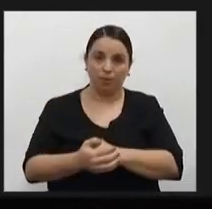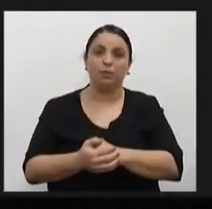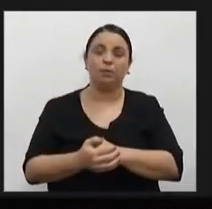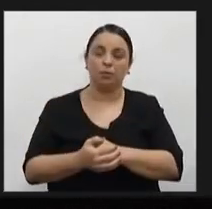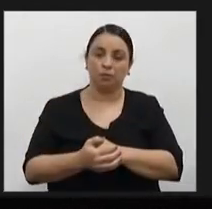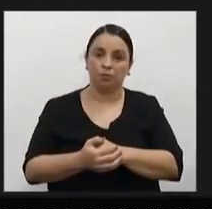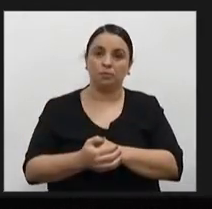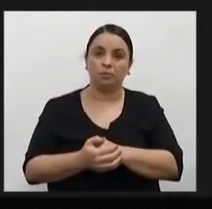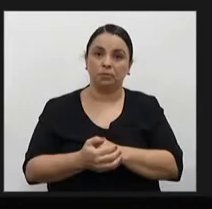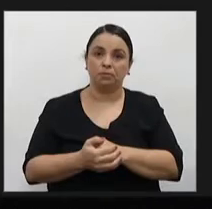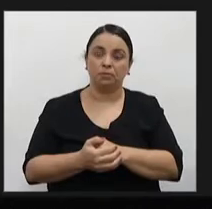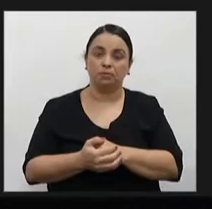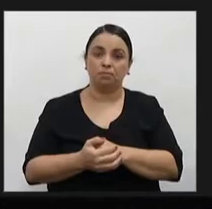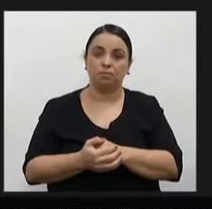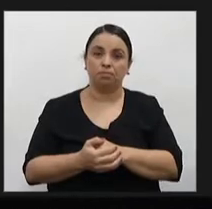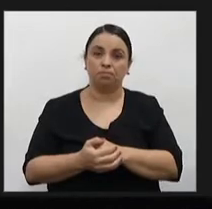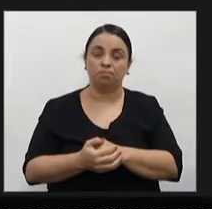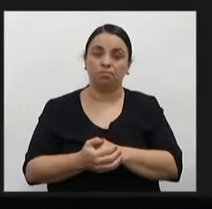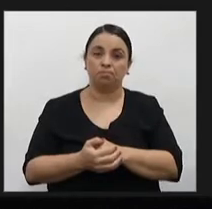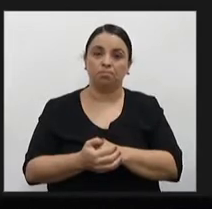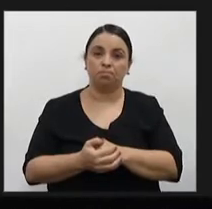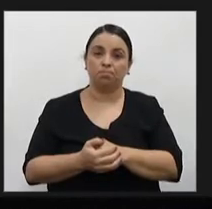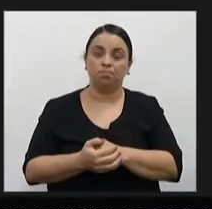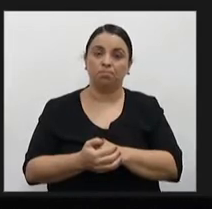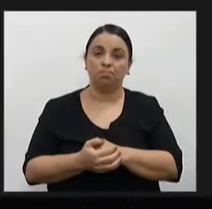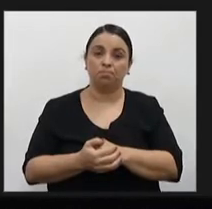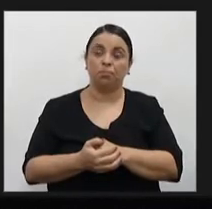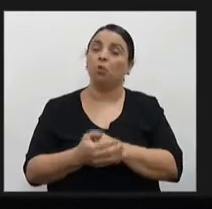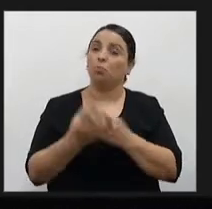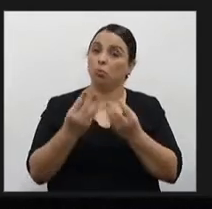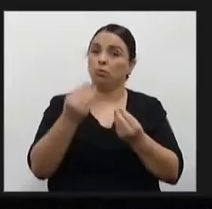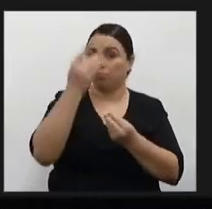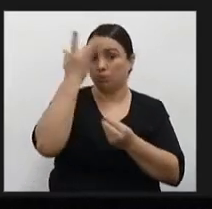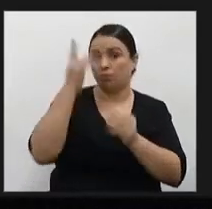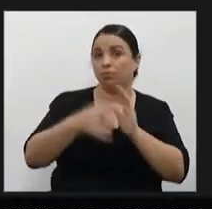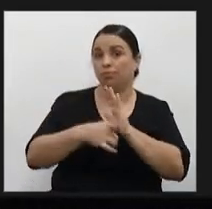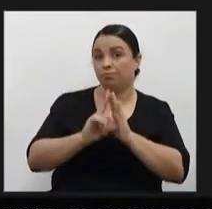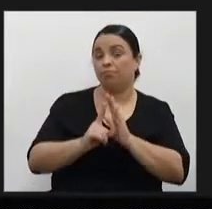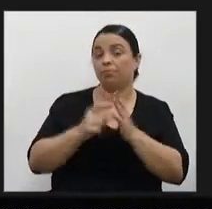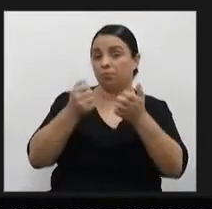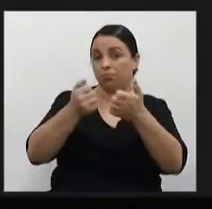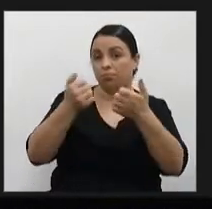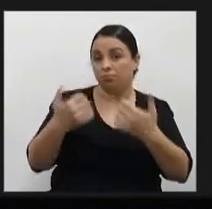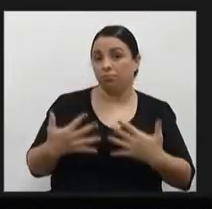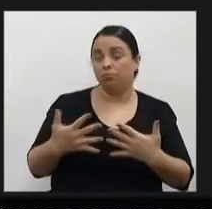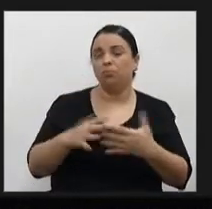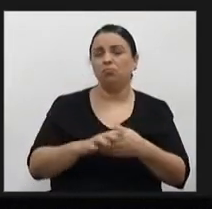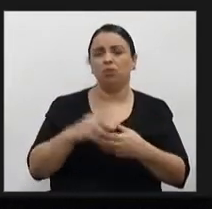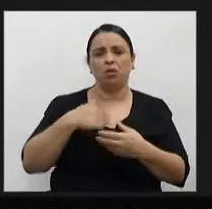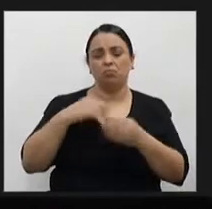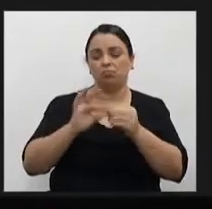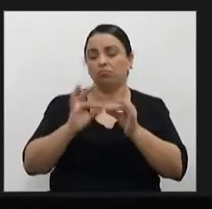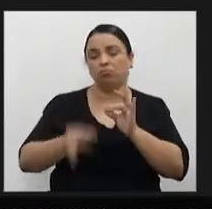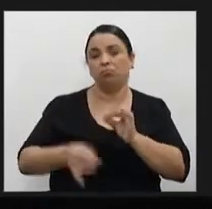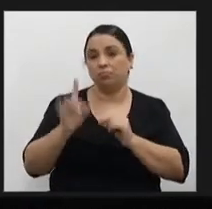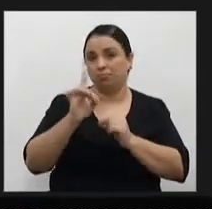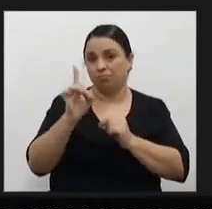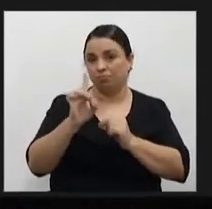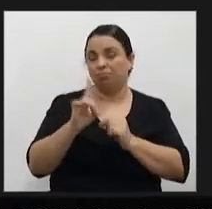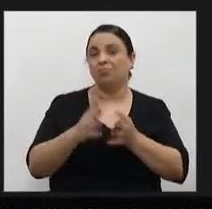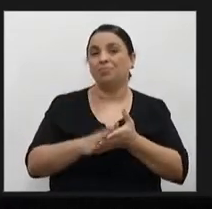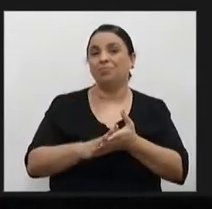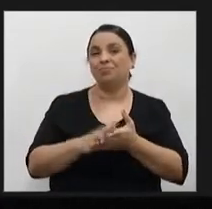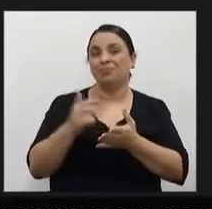onde muitas pessoas já falaram aí, né? Então não vou prolongar muito. Já estava até de saída aqui,